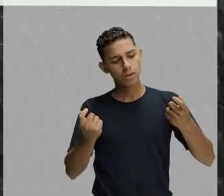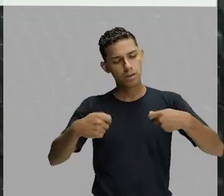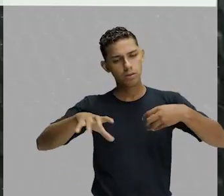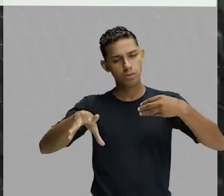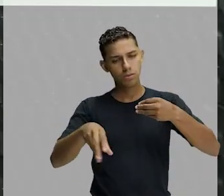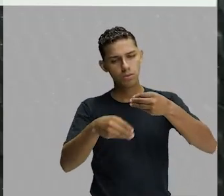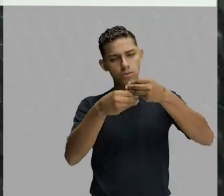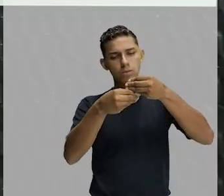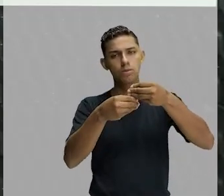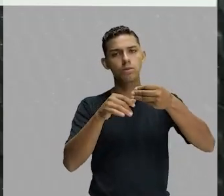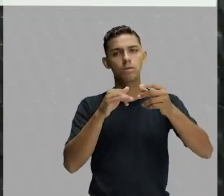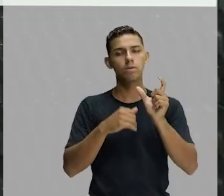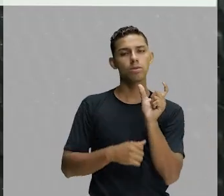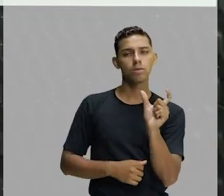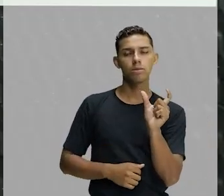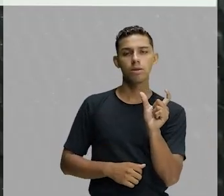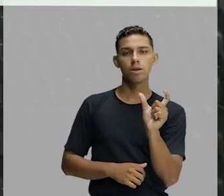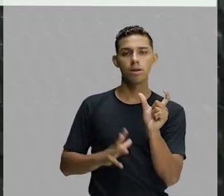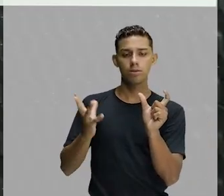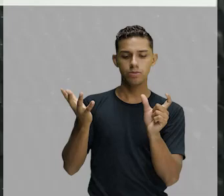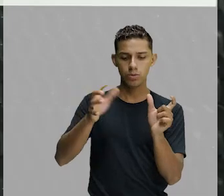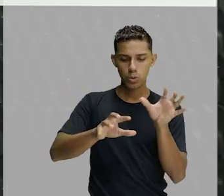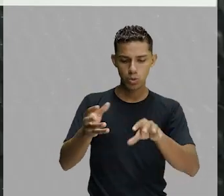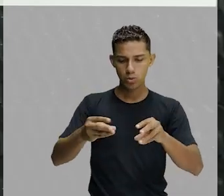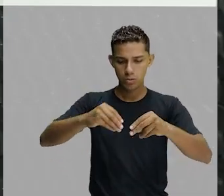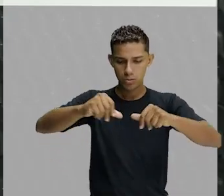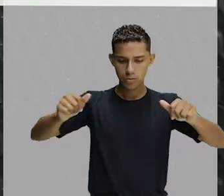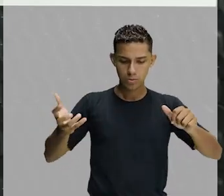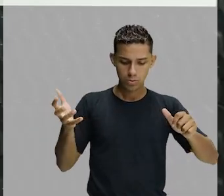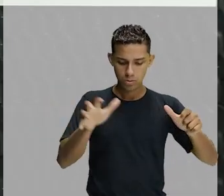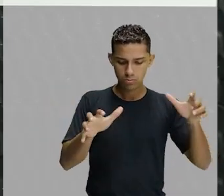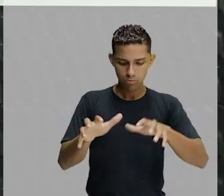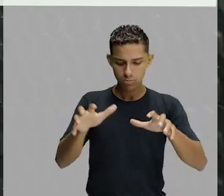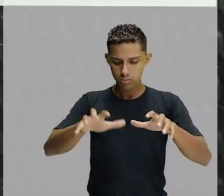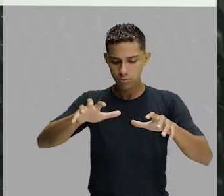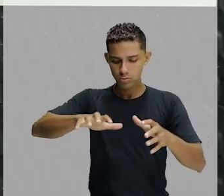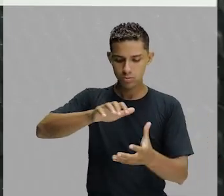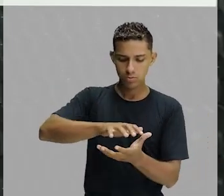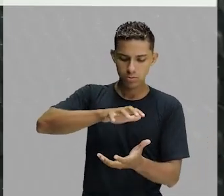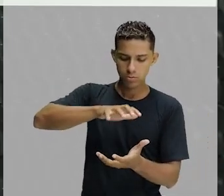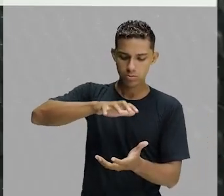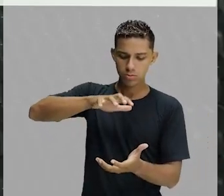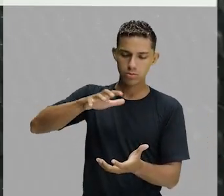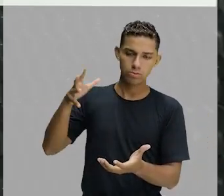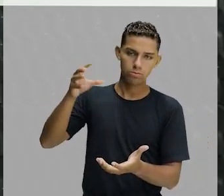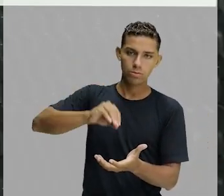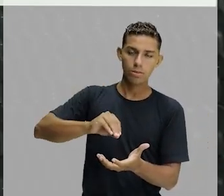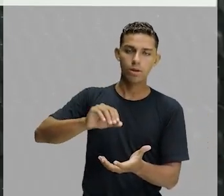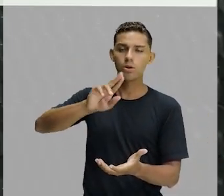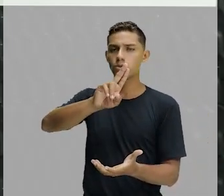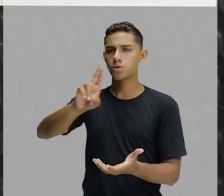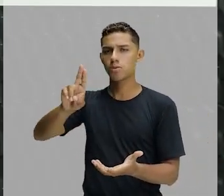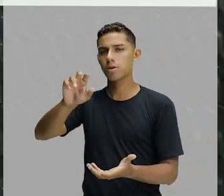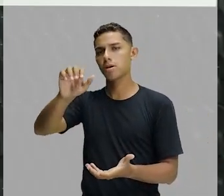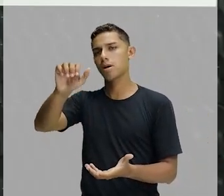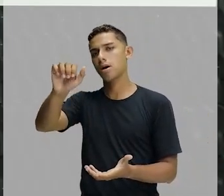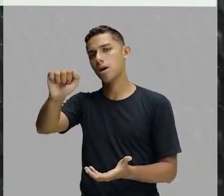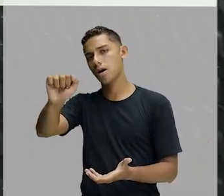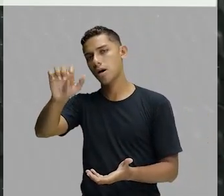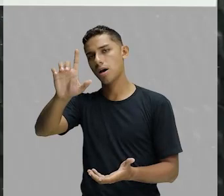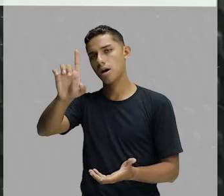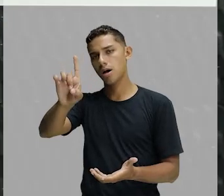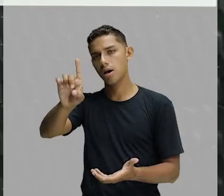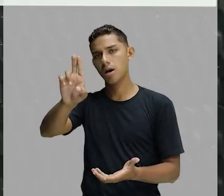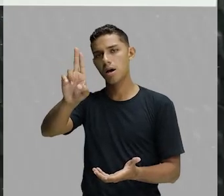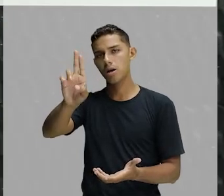o que a gente chama de adubação. O que é adubação? Adubação é justamente o que a gente chama